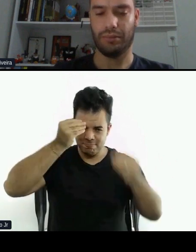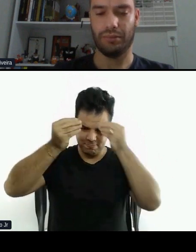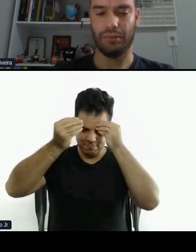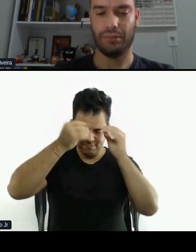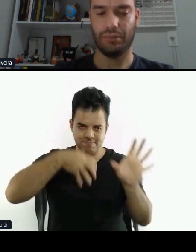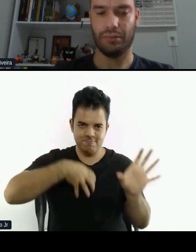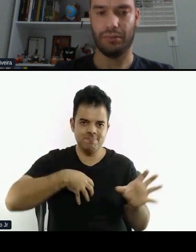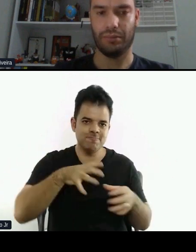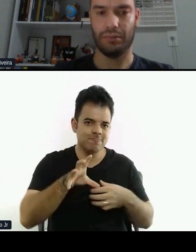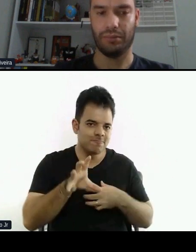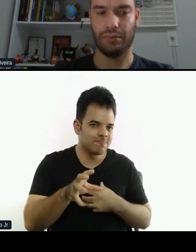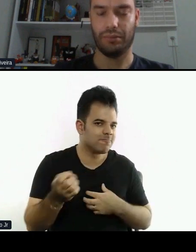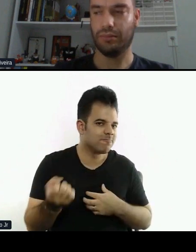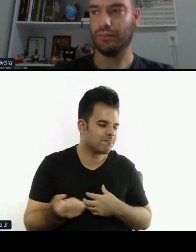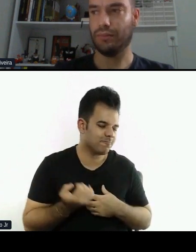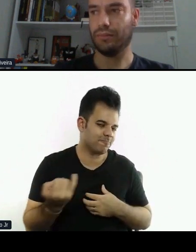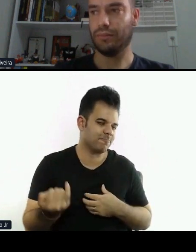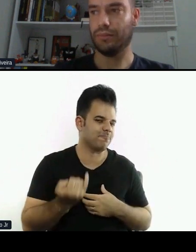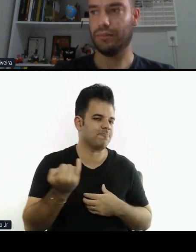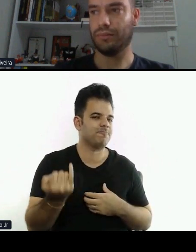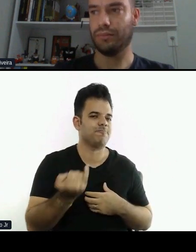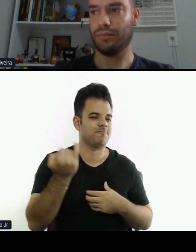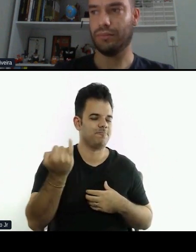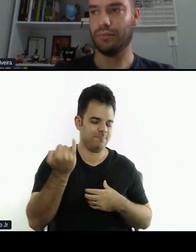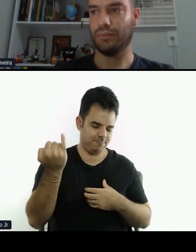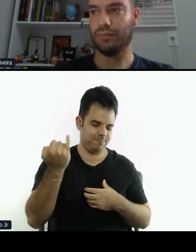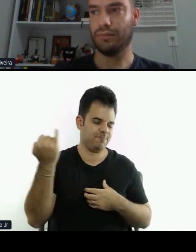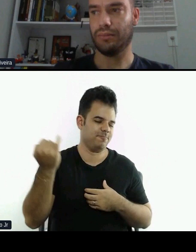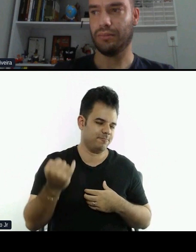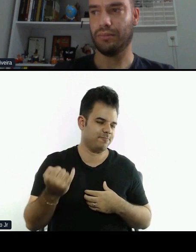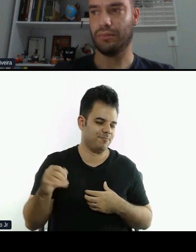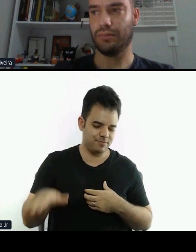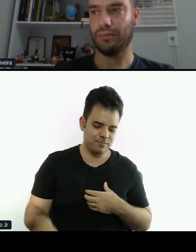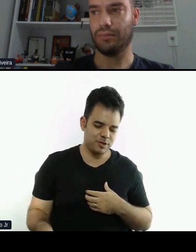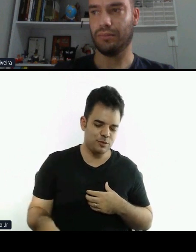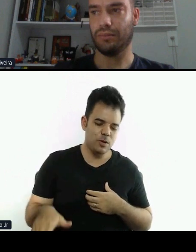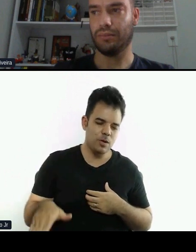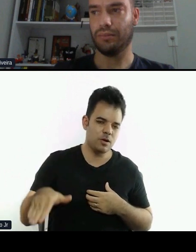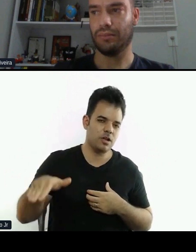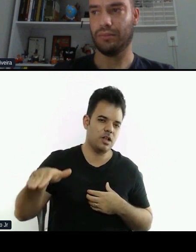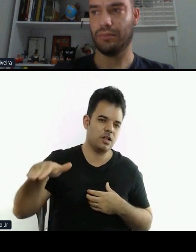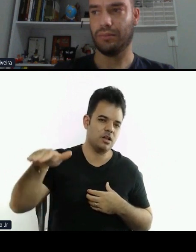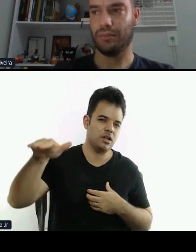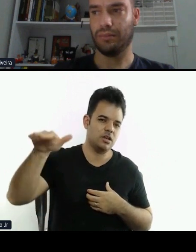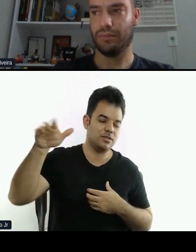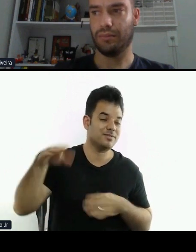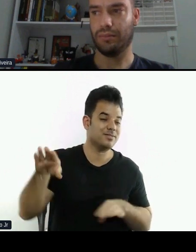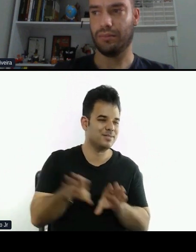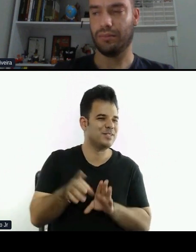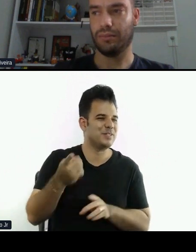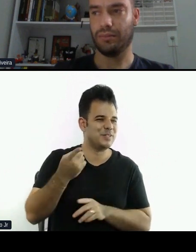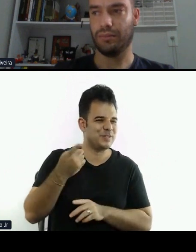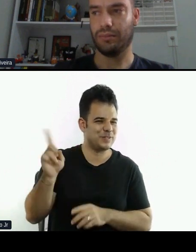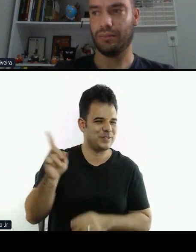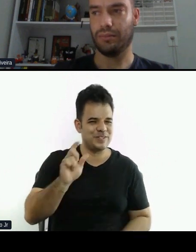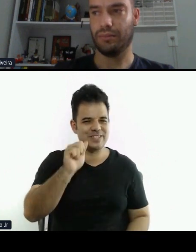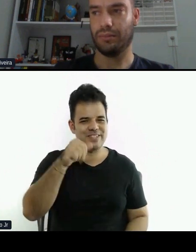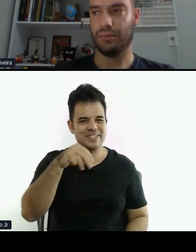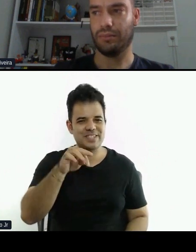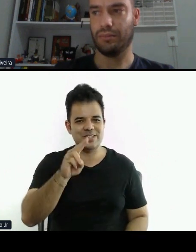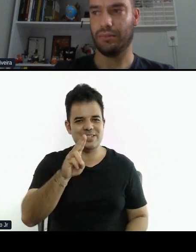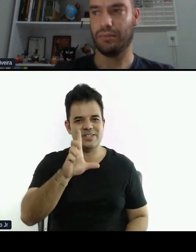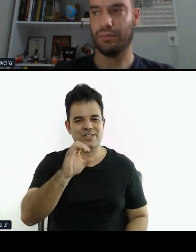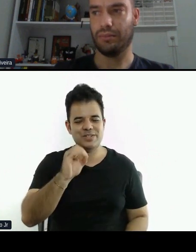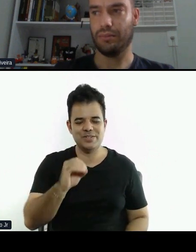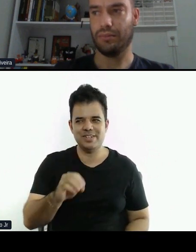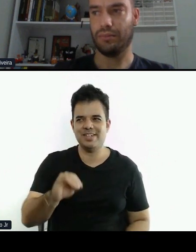gente comentou. Acho que ali é bem importante. E por último, acho que o Antônio comentou ali do IHC, aí eu